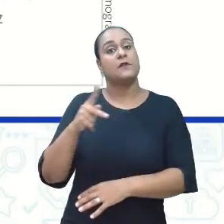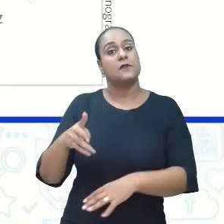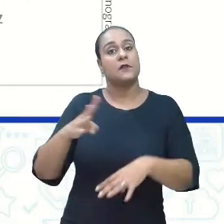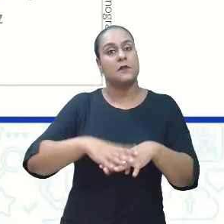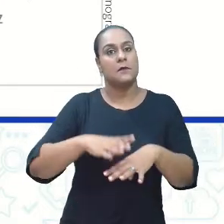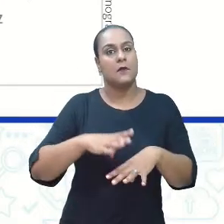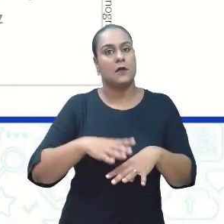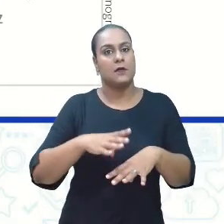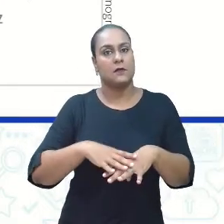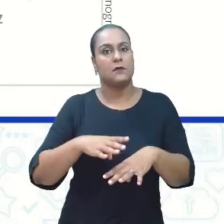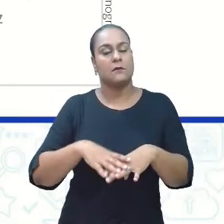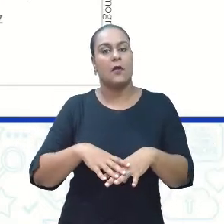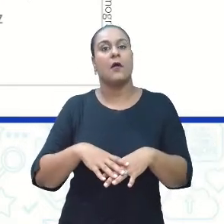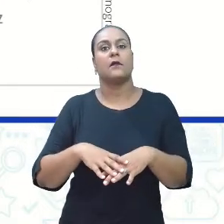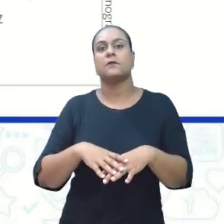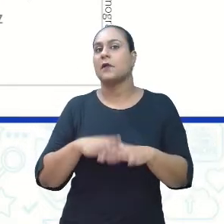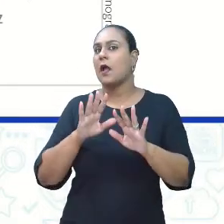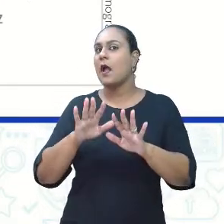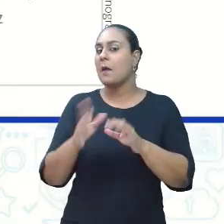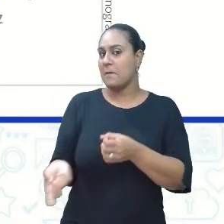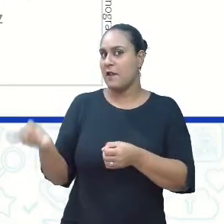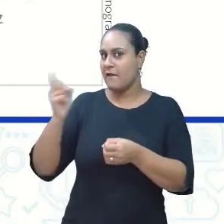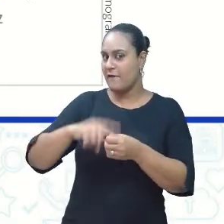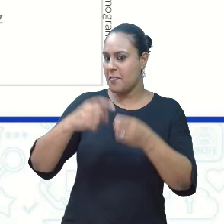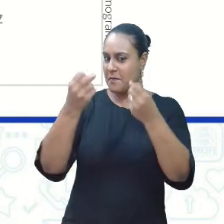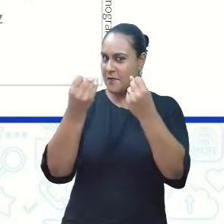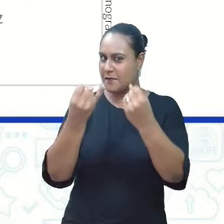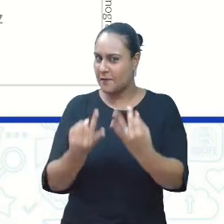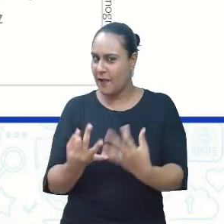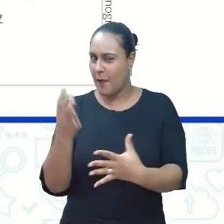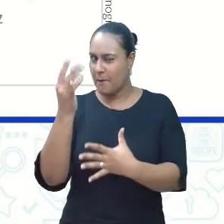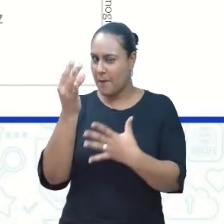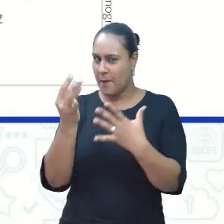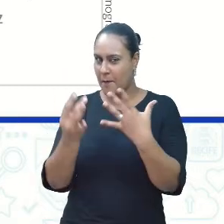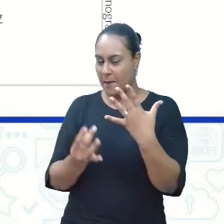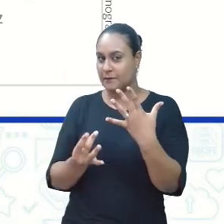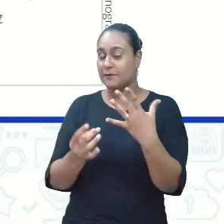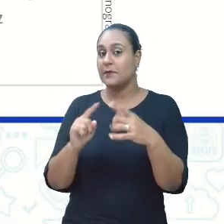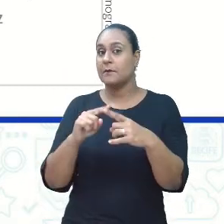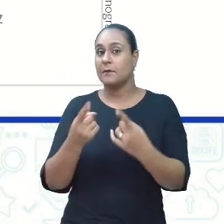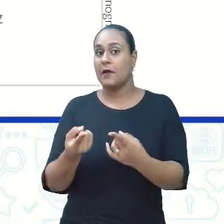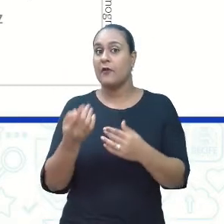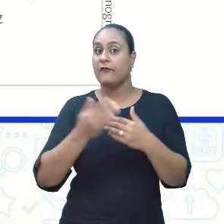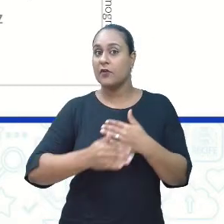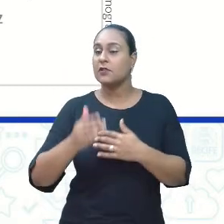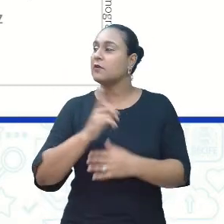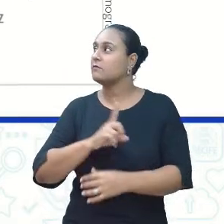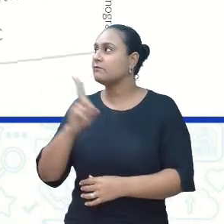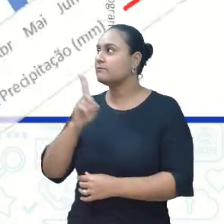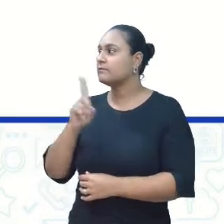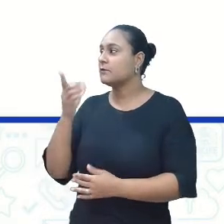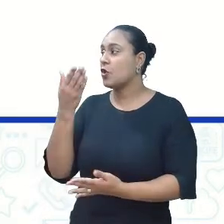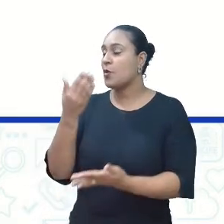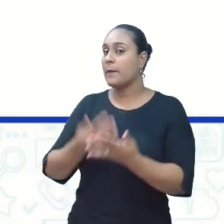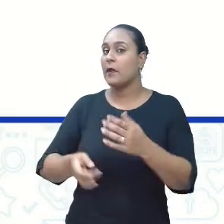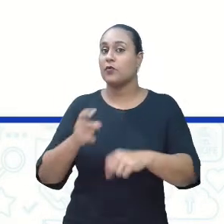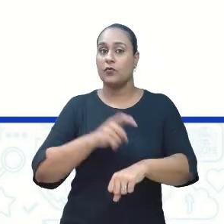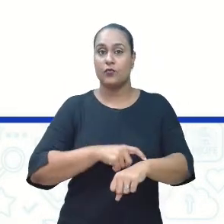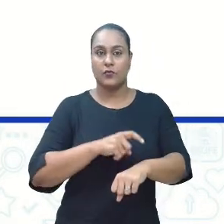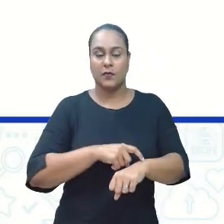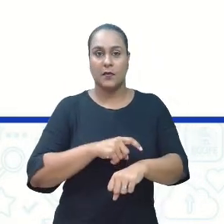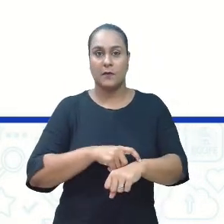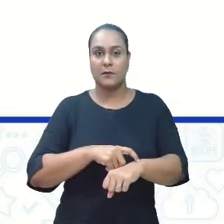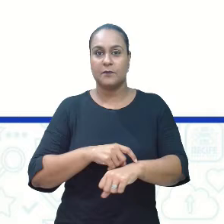ainda vai dar tempo dela retornar para explicar direito a informação dele, mas vamos adiantando aqui, para não perdermos